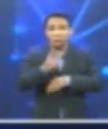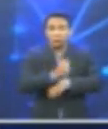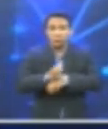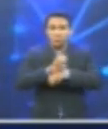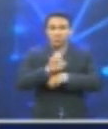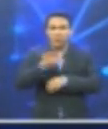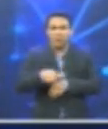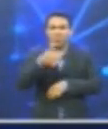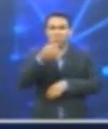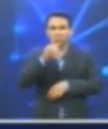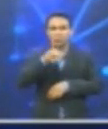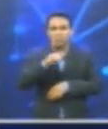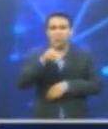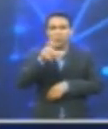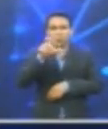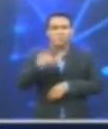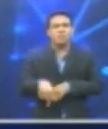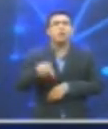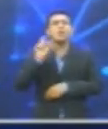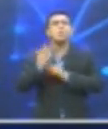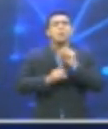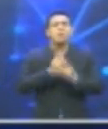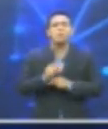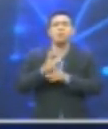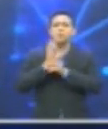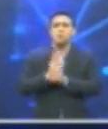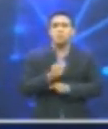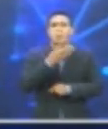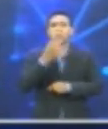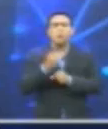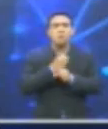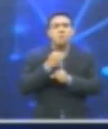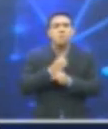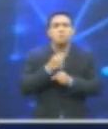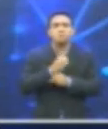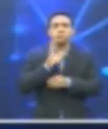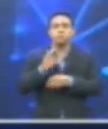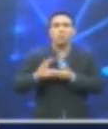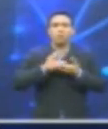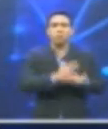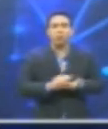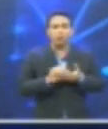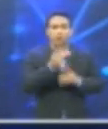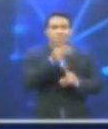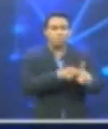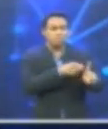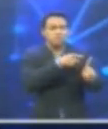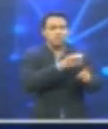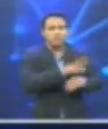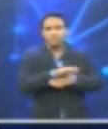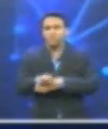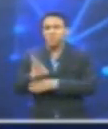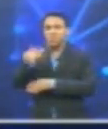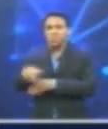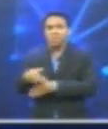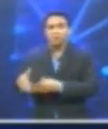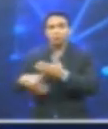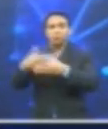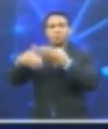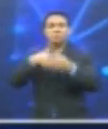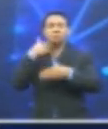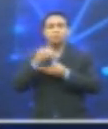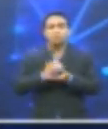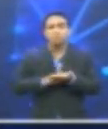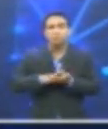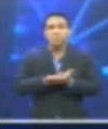10 milhões de reais, que é o custo do gabinete, com policiais, com assessoria, e que resultado prático, você ouviu, telespectador, nós